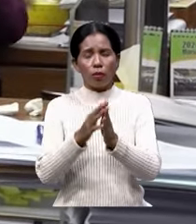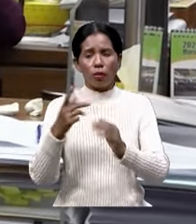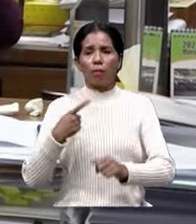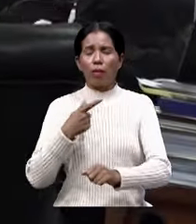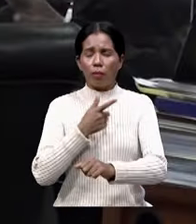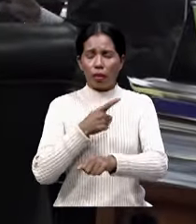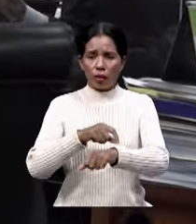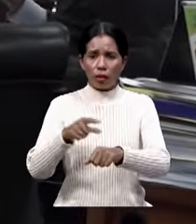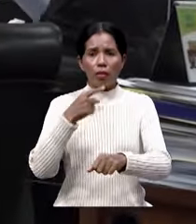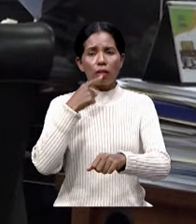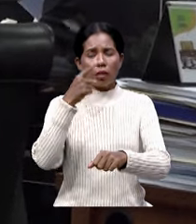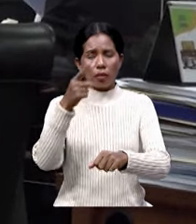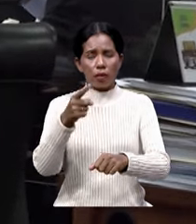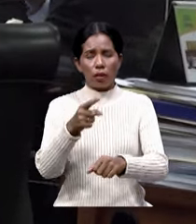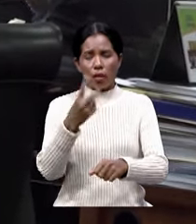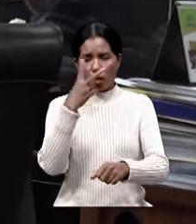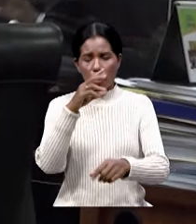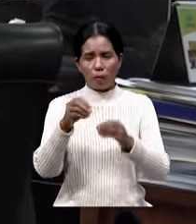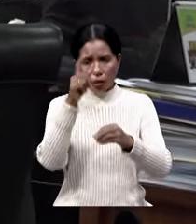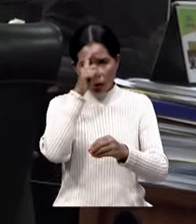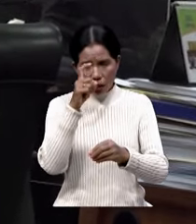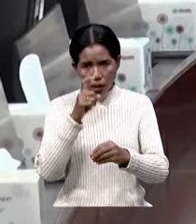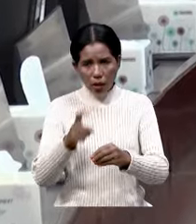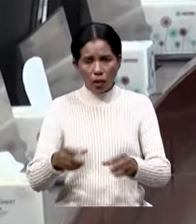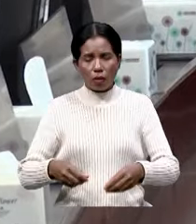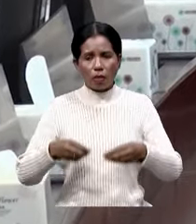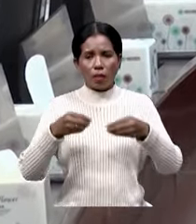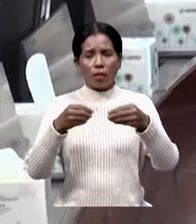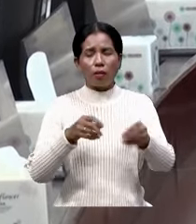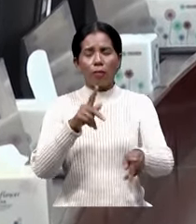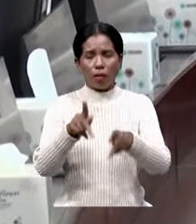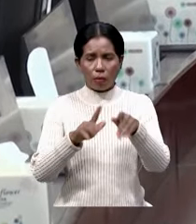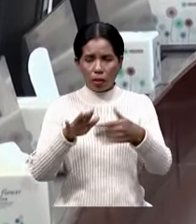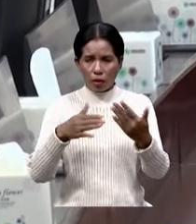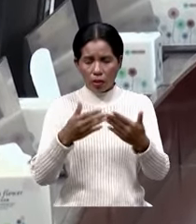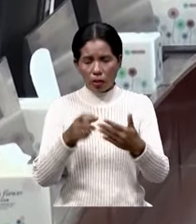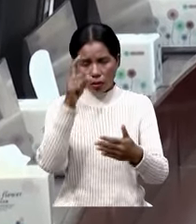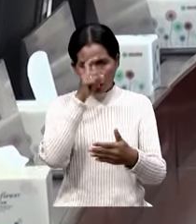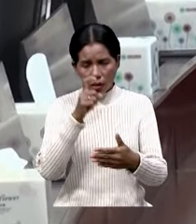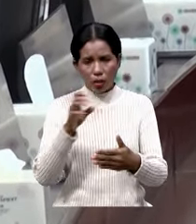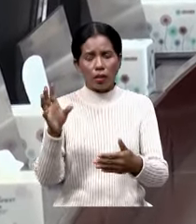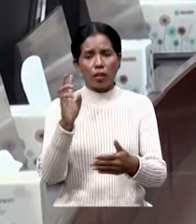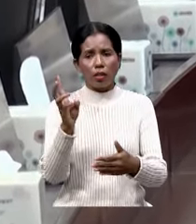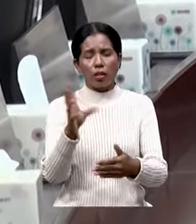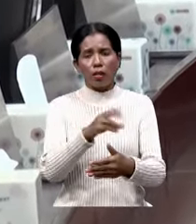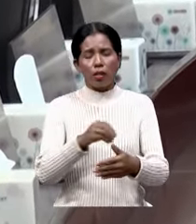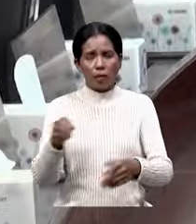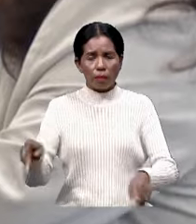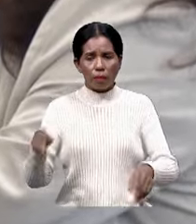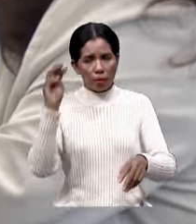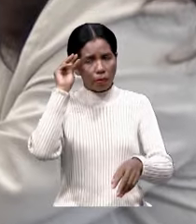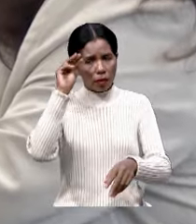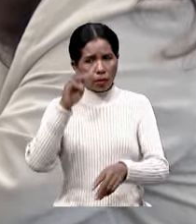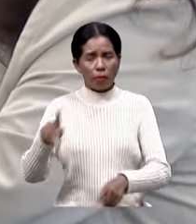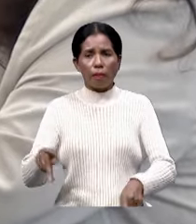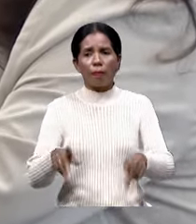Nacional autoriza o fixa limite e idade, né? Befo causa ba cessação, relaciona o serviço e administração pública.